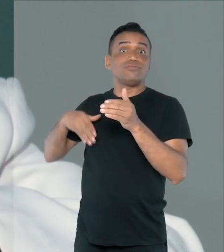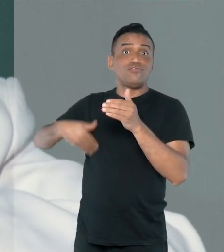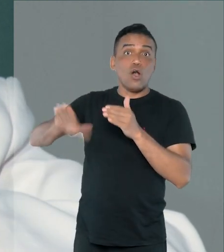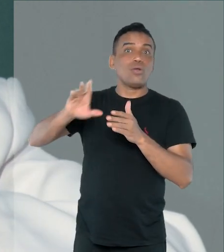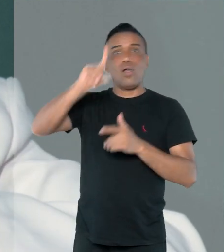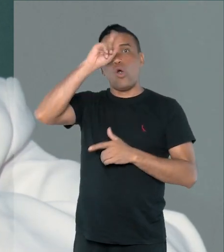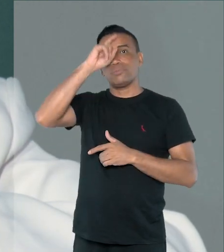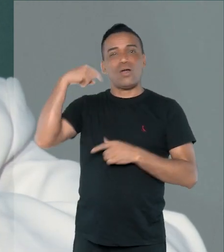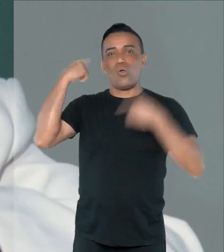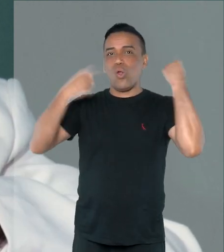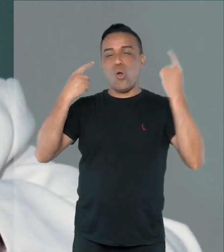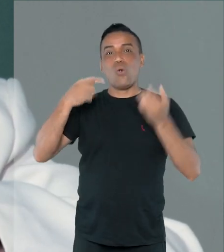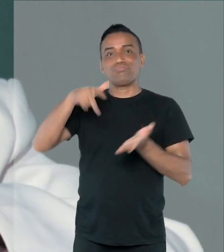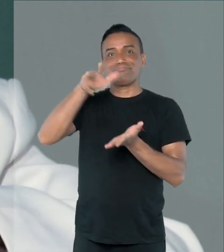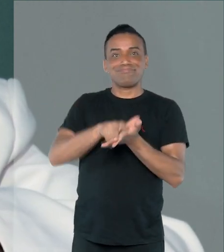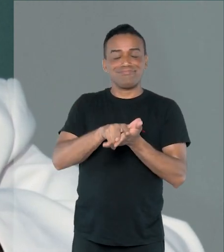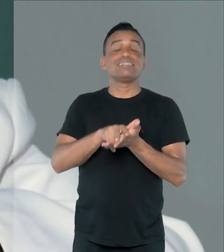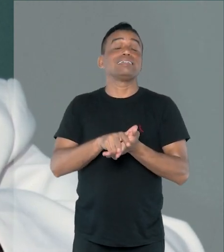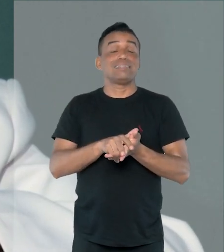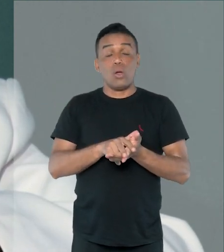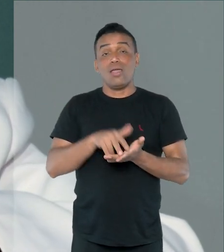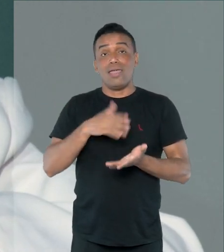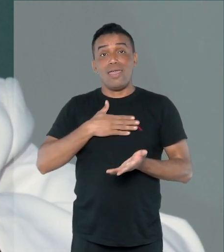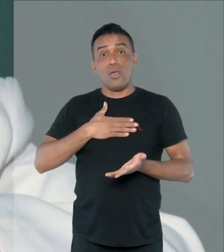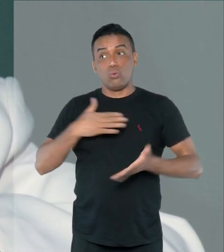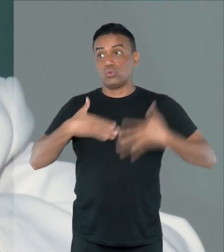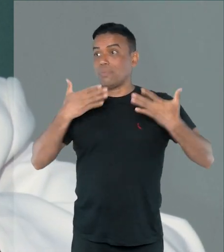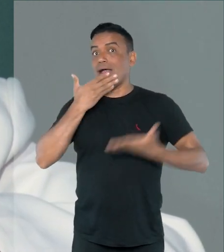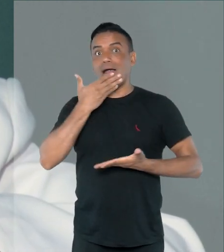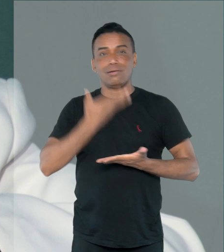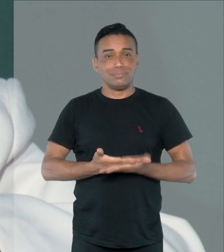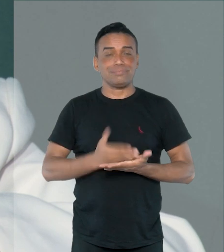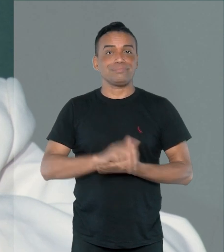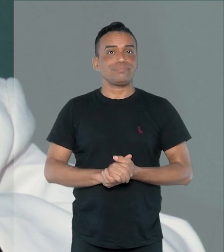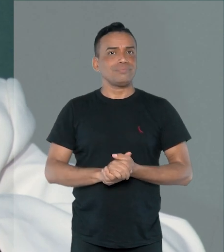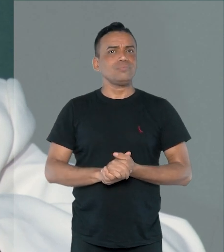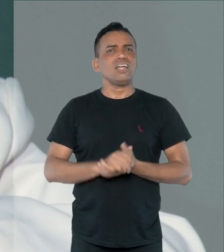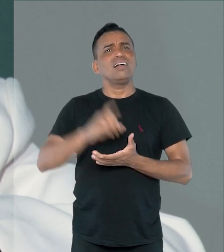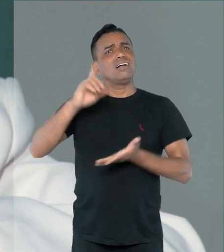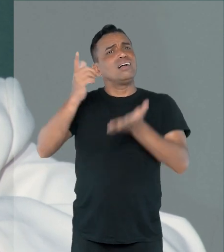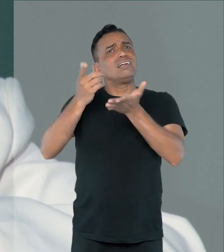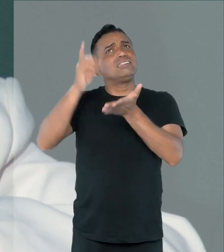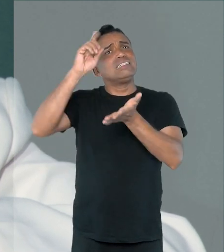Agora, o diário, há uma memória da filha de